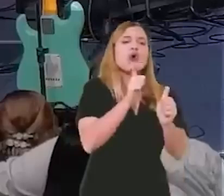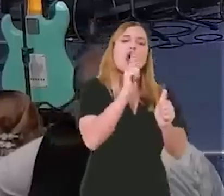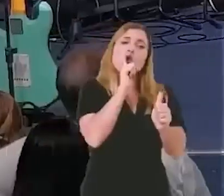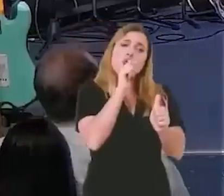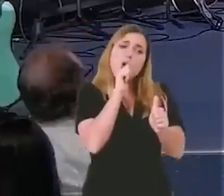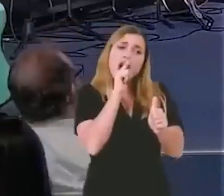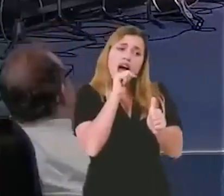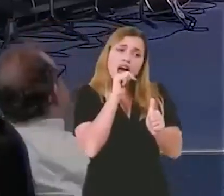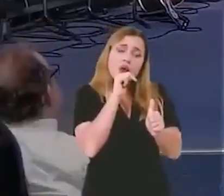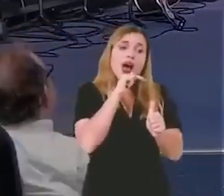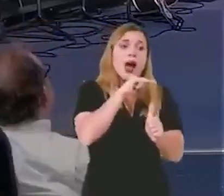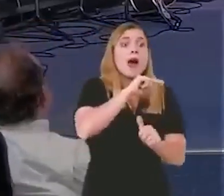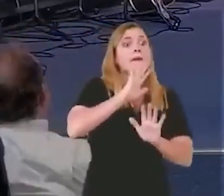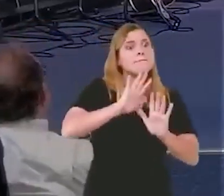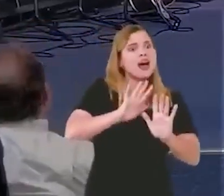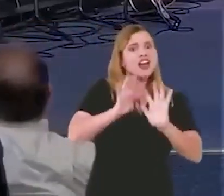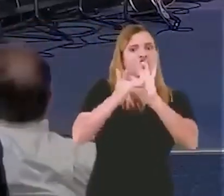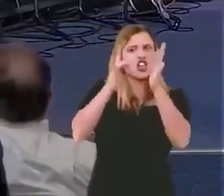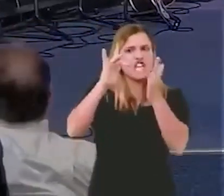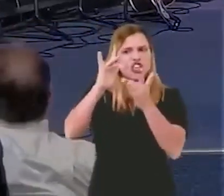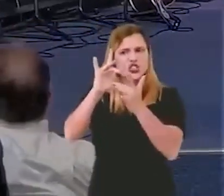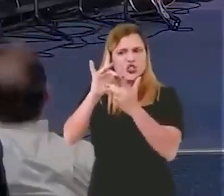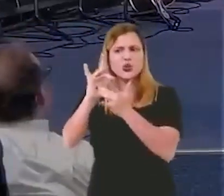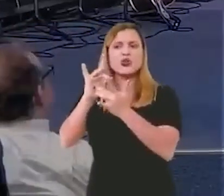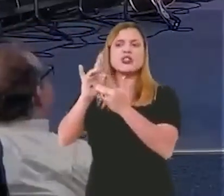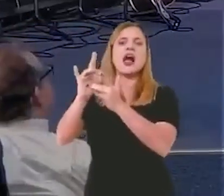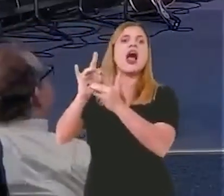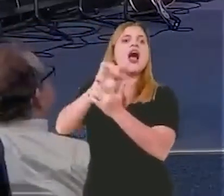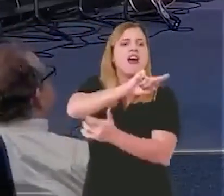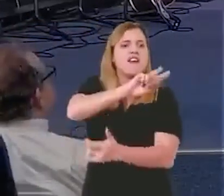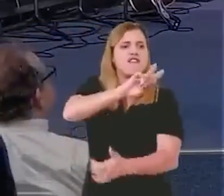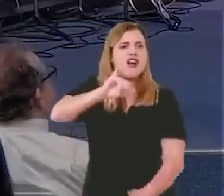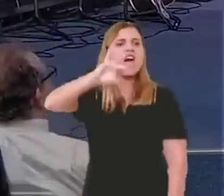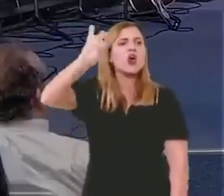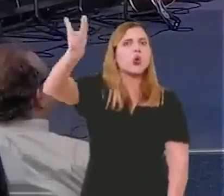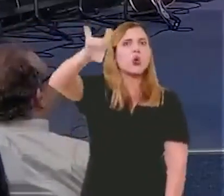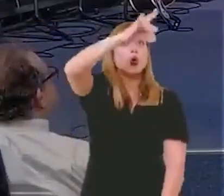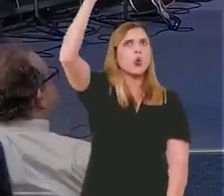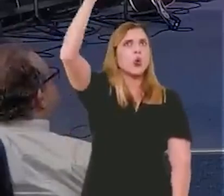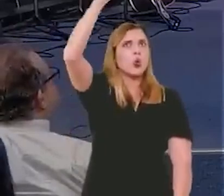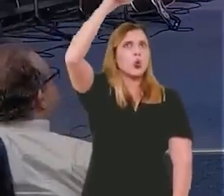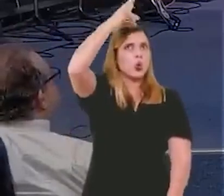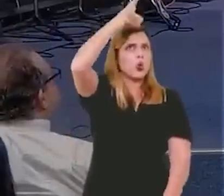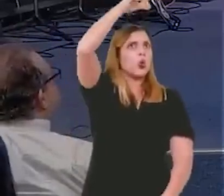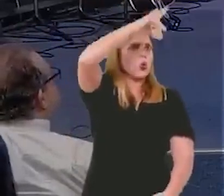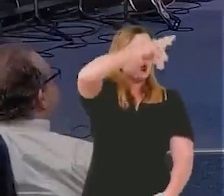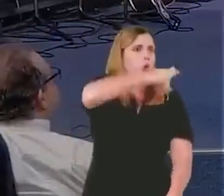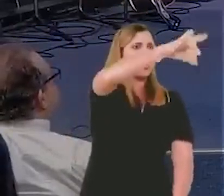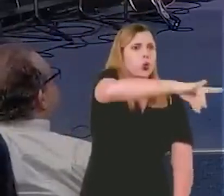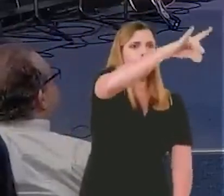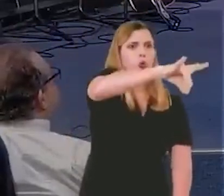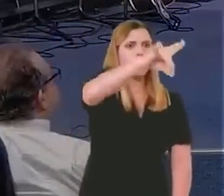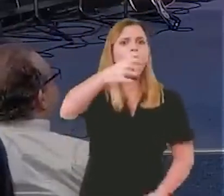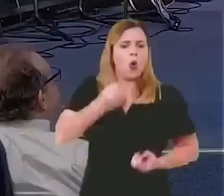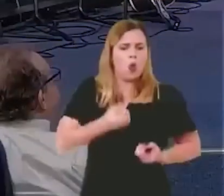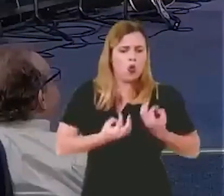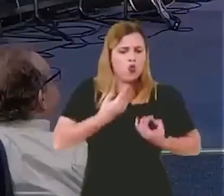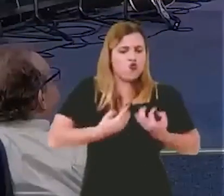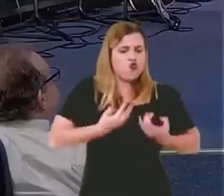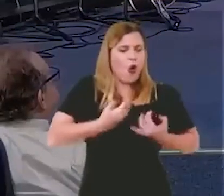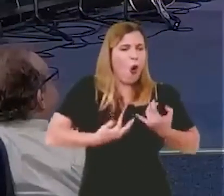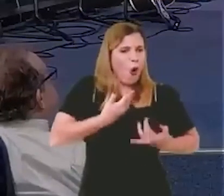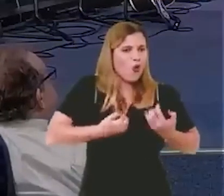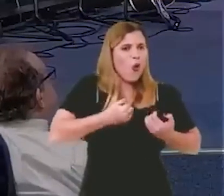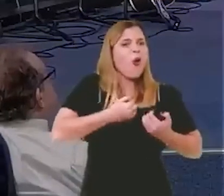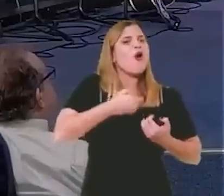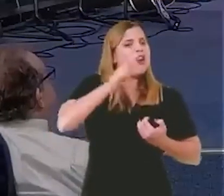mais poderoso do que eu, e ele vos batizará com o Espírito Santo e com fogo. Eu não sou nem sequer digno de me curvar, desatar as correias das suas sandálias.